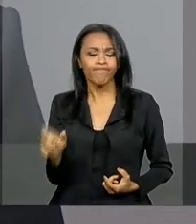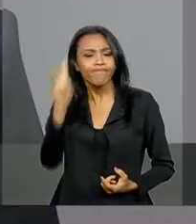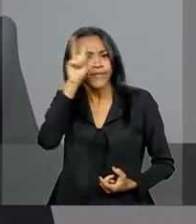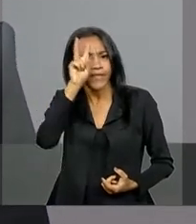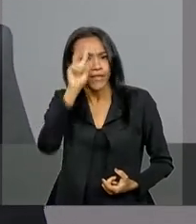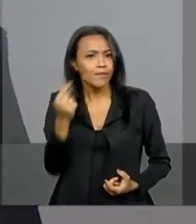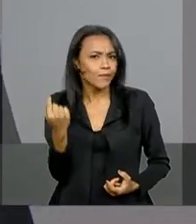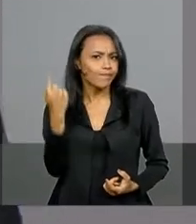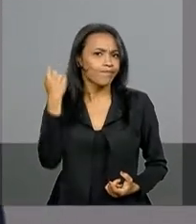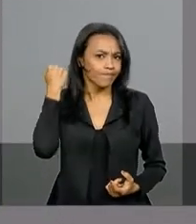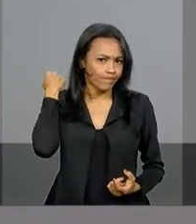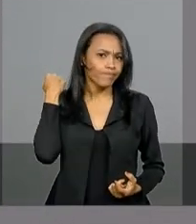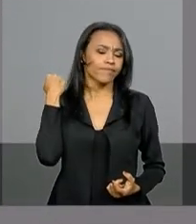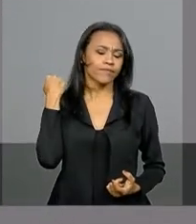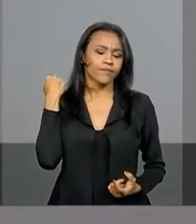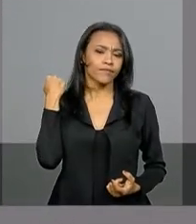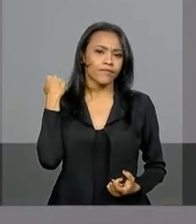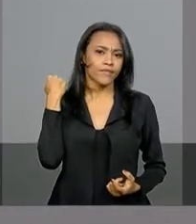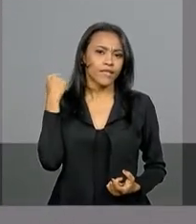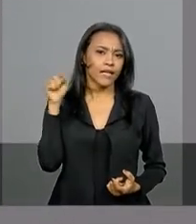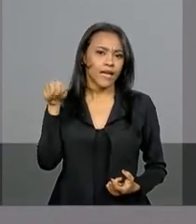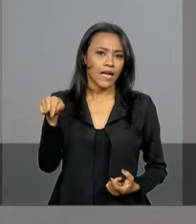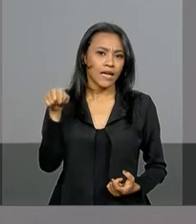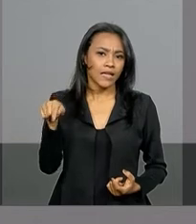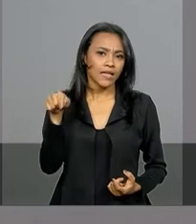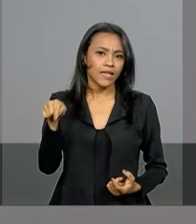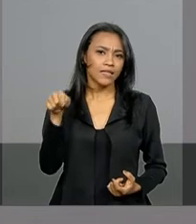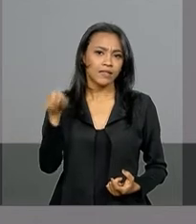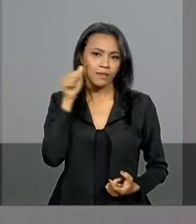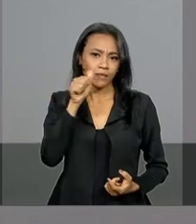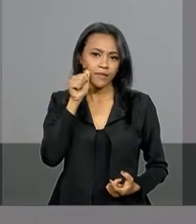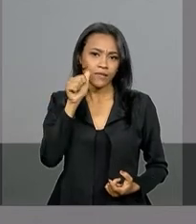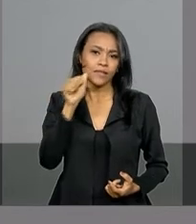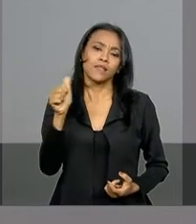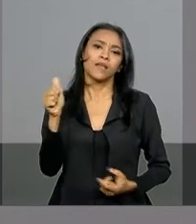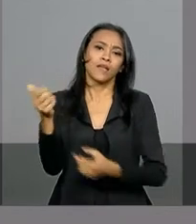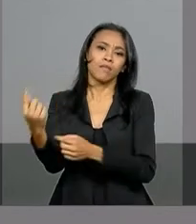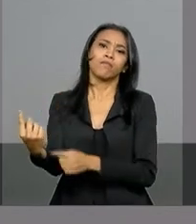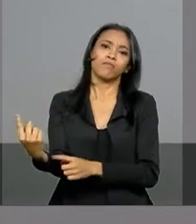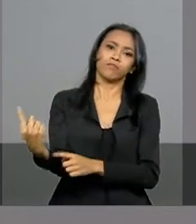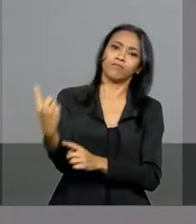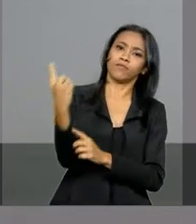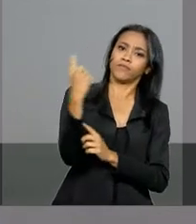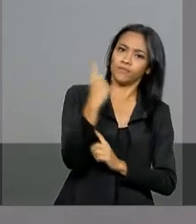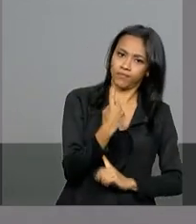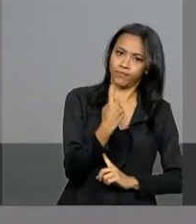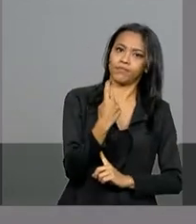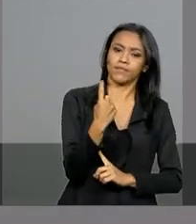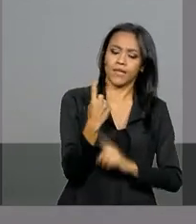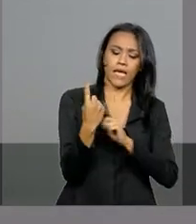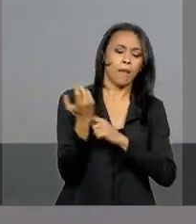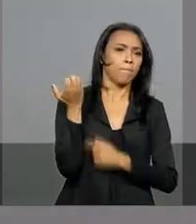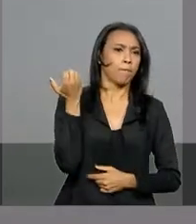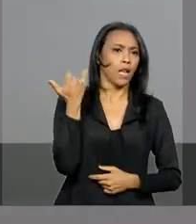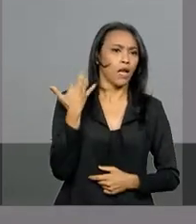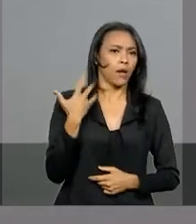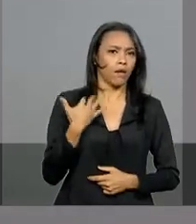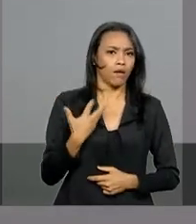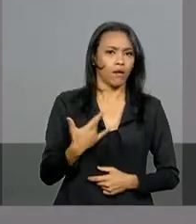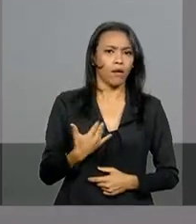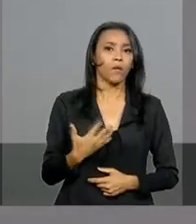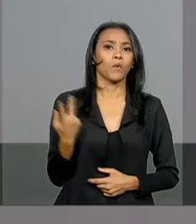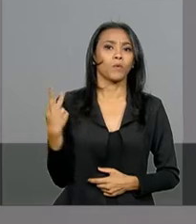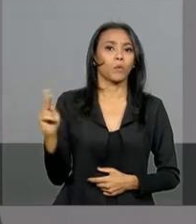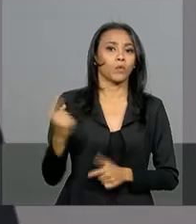foi levada para eu ouvi lá como estagiar o problema dela o